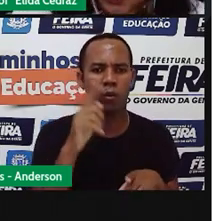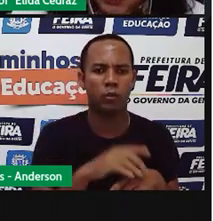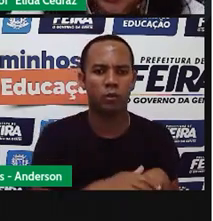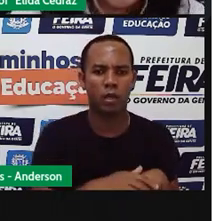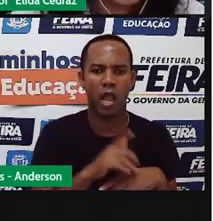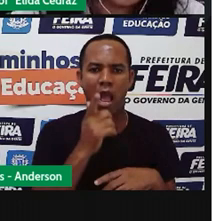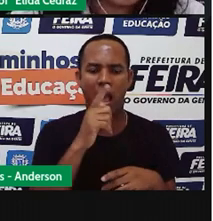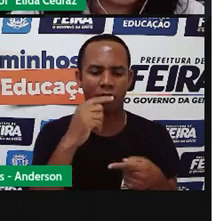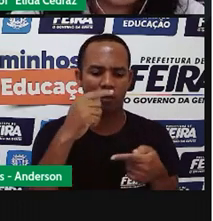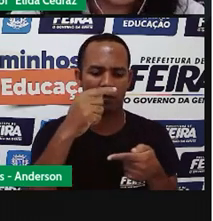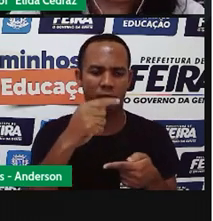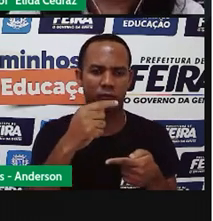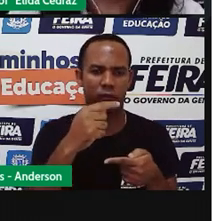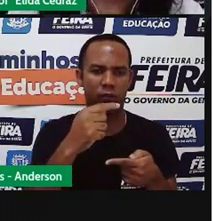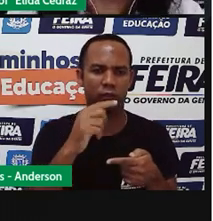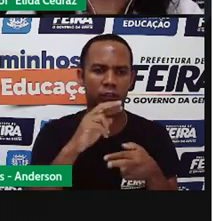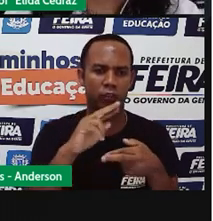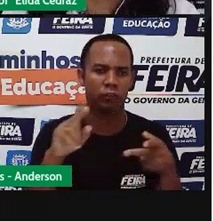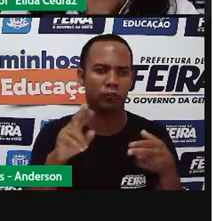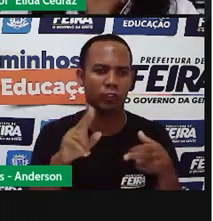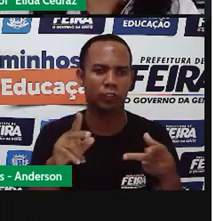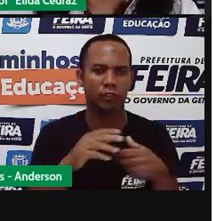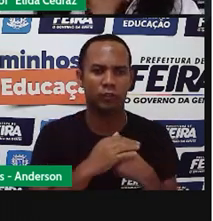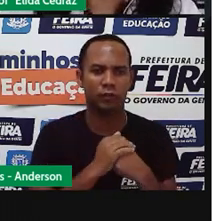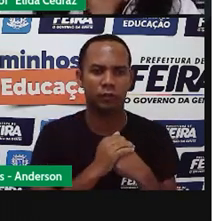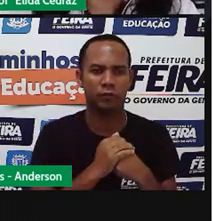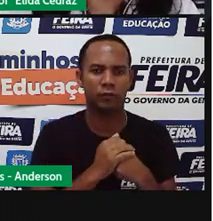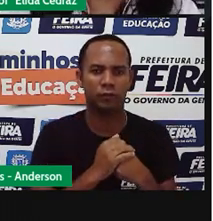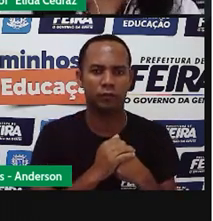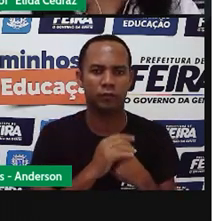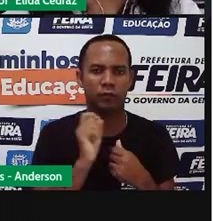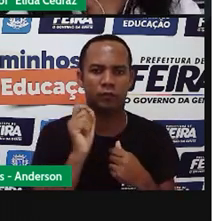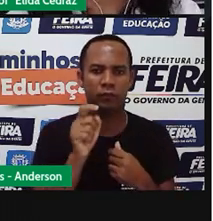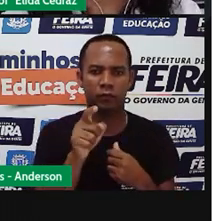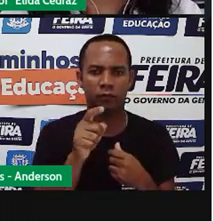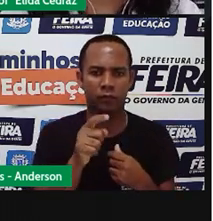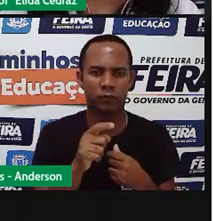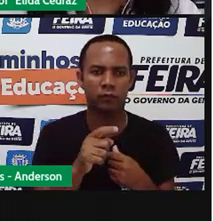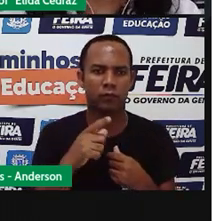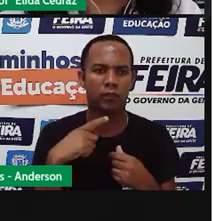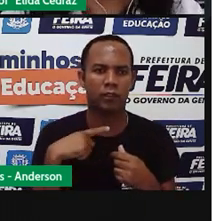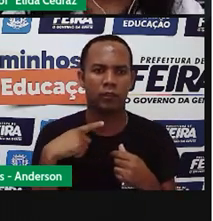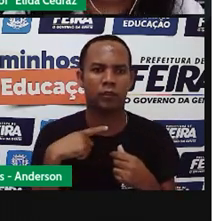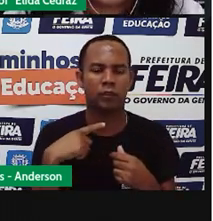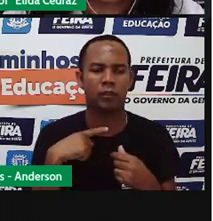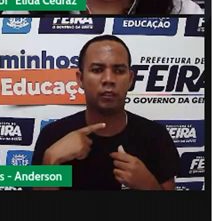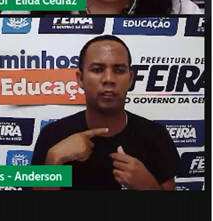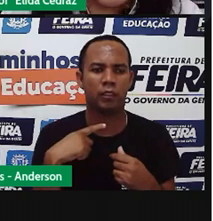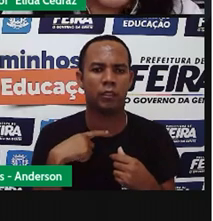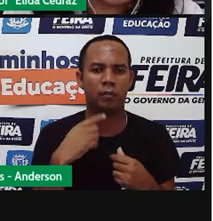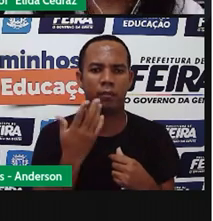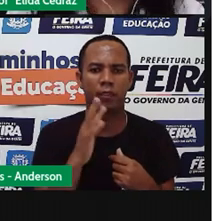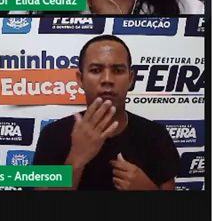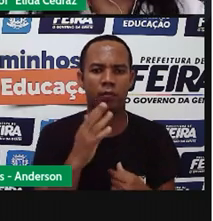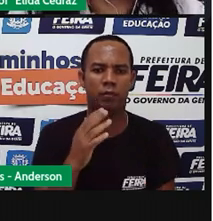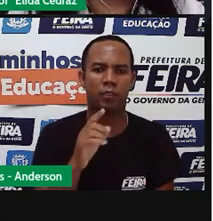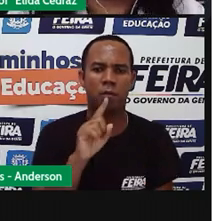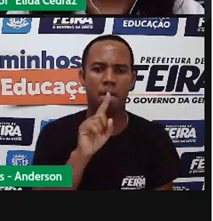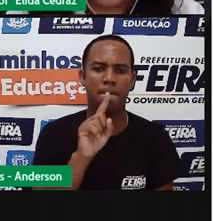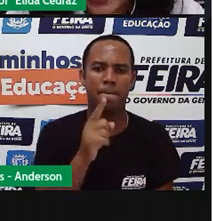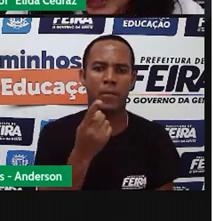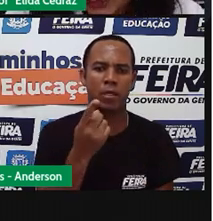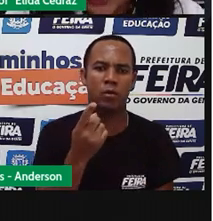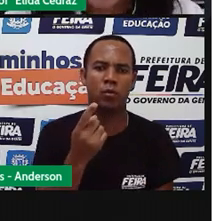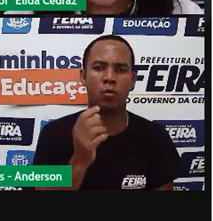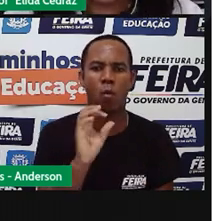líquido escuro têm uma outra capacidade. Esses aqui, eles possuem 1.000 ml, ou